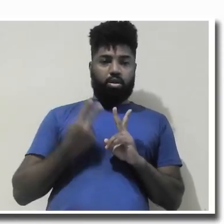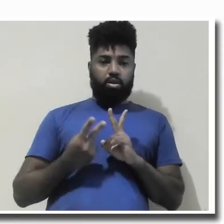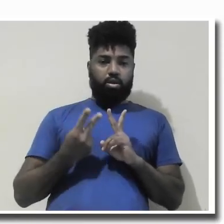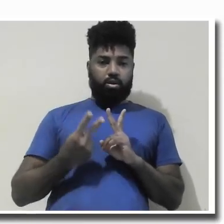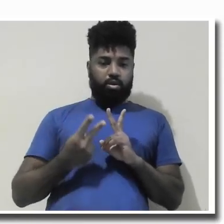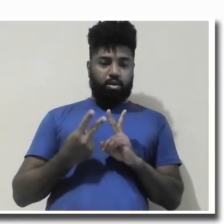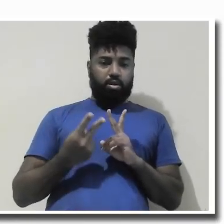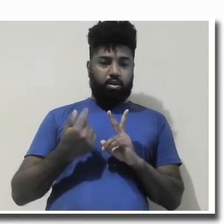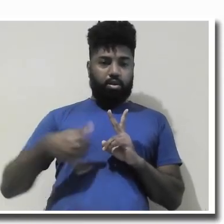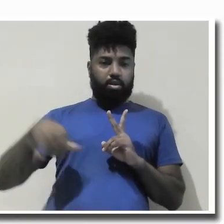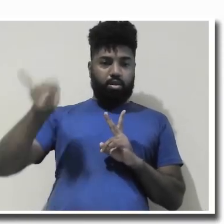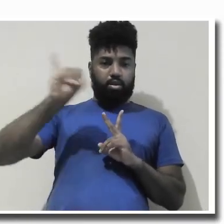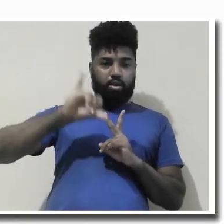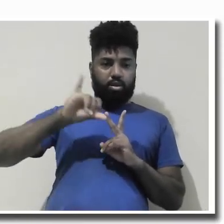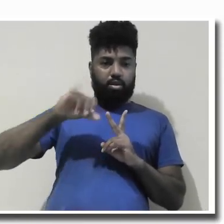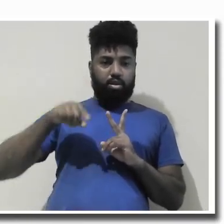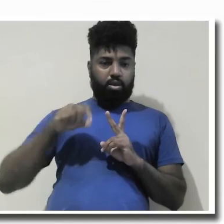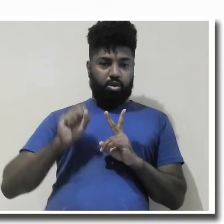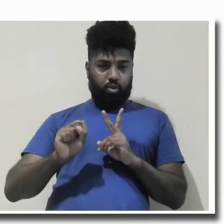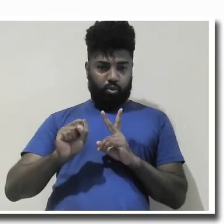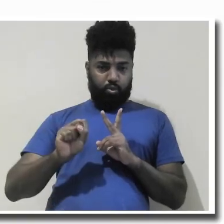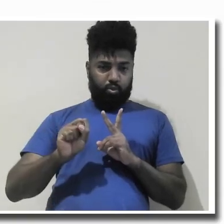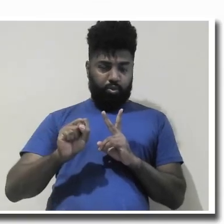2 elevado a 8.